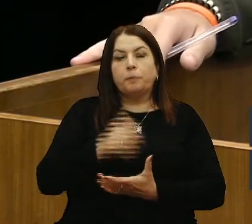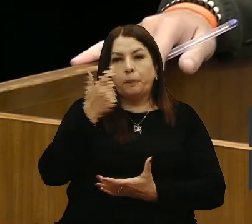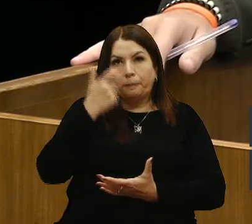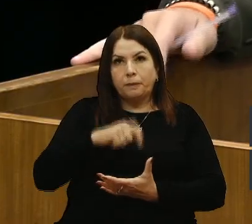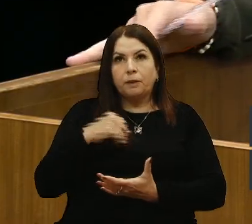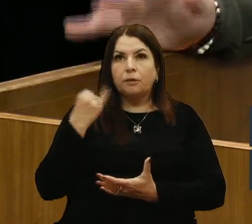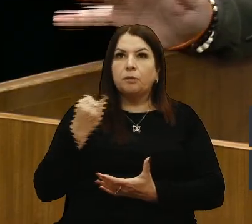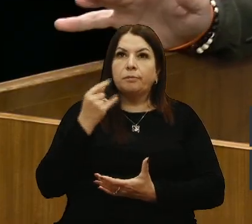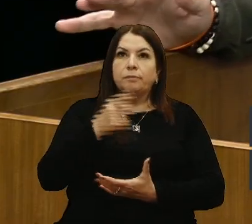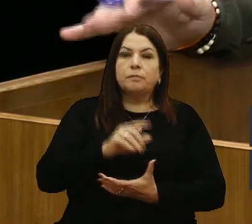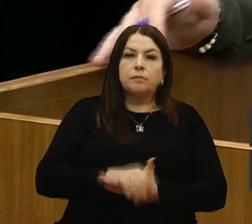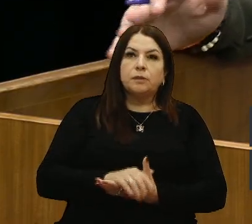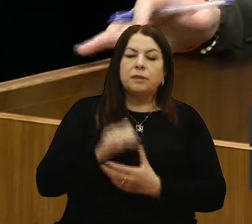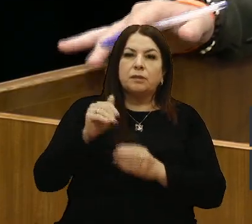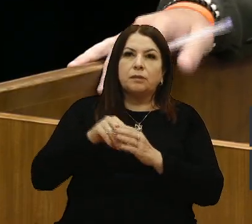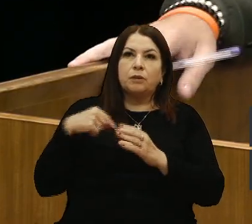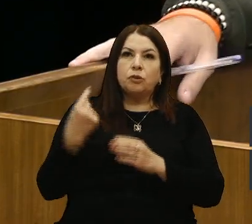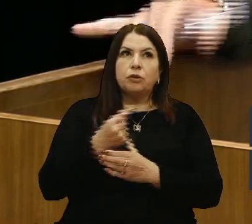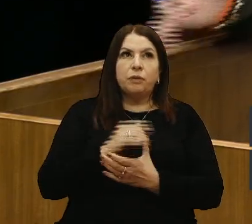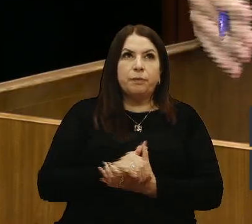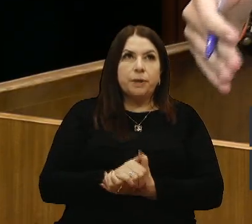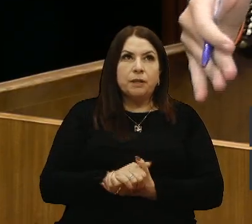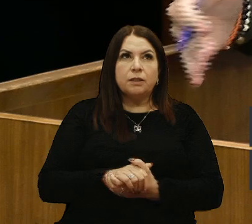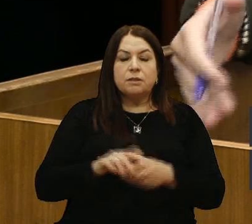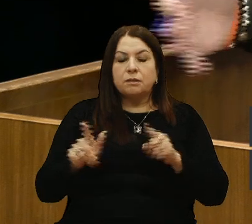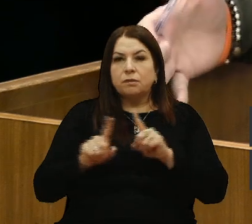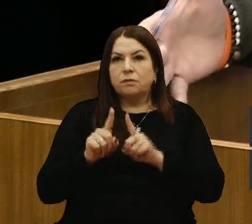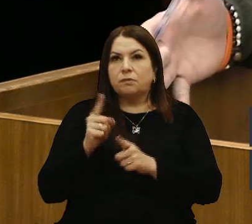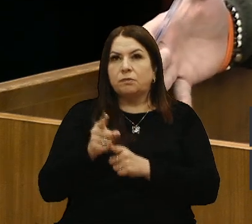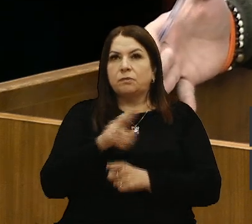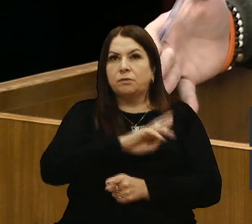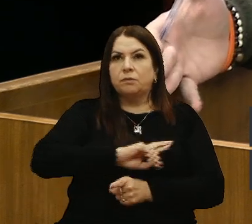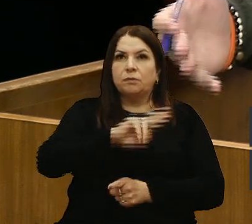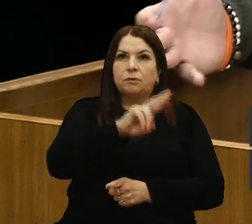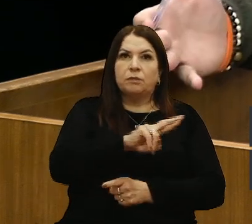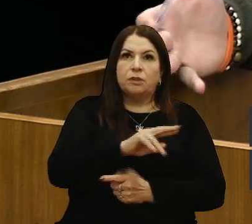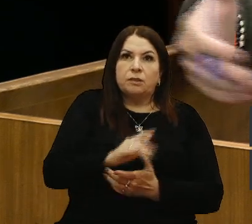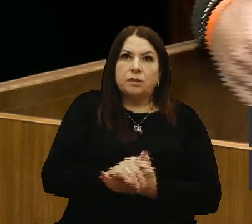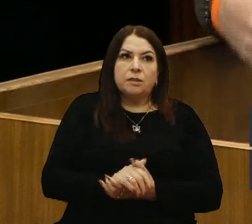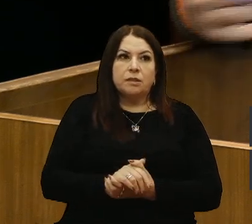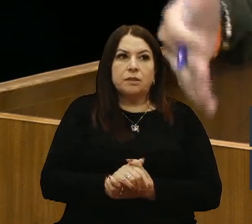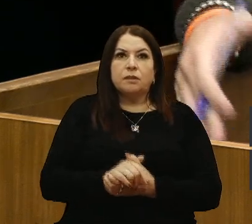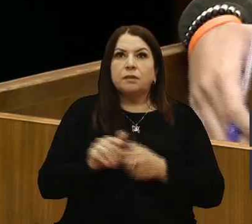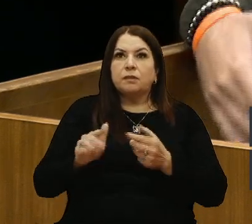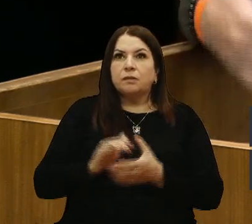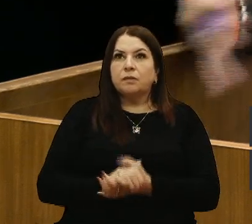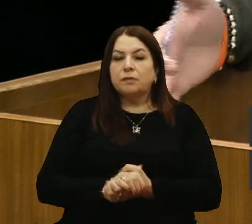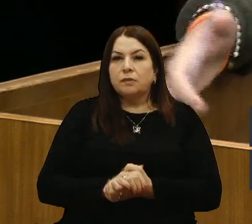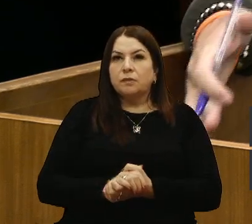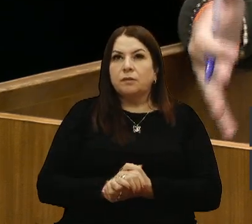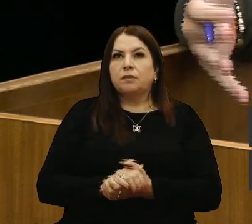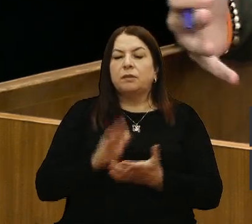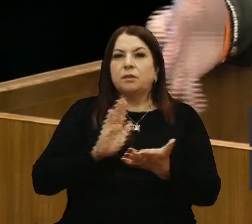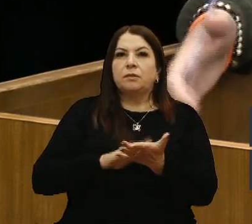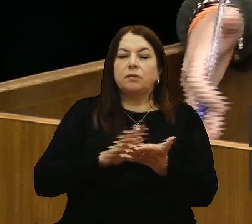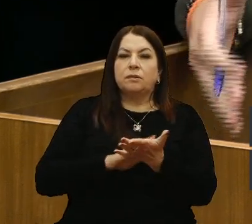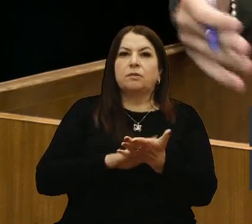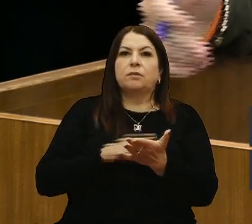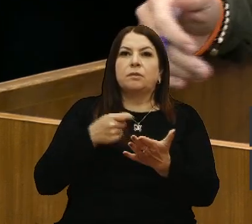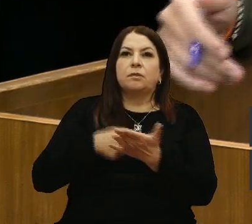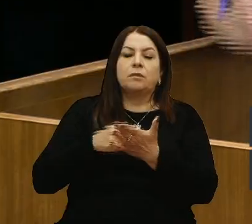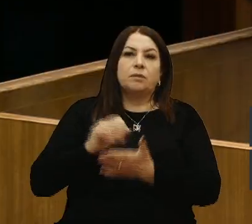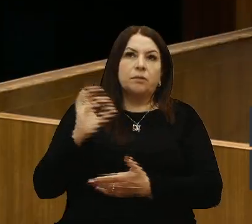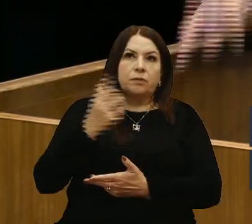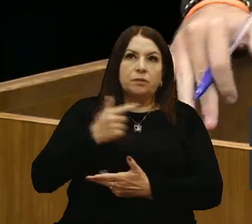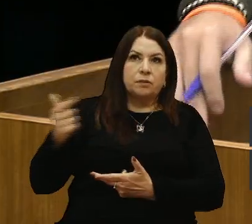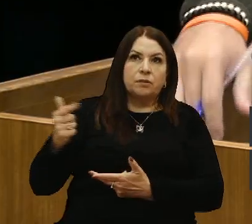é importante, e quem votou em nós para se sente representado, que é a gente aqui, né, a vereadora Sandra, cobrando, indo atrás, tentando resolver,